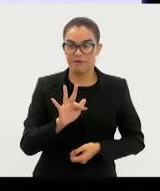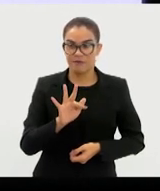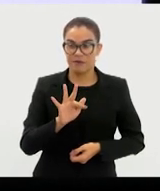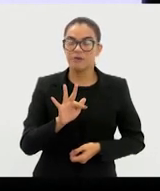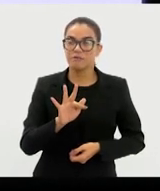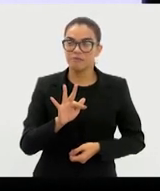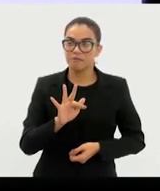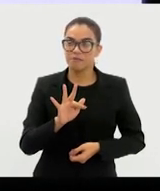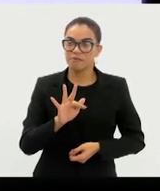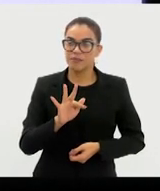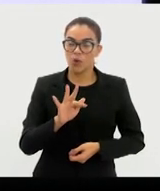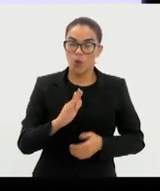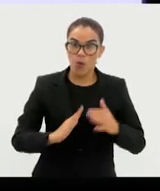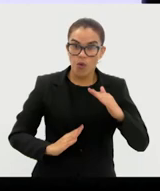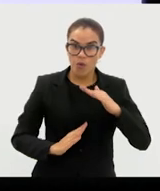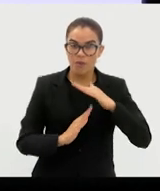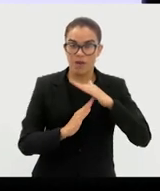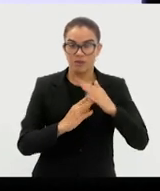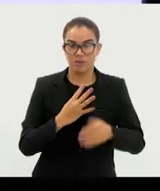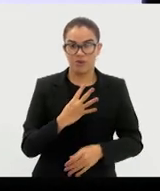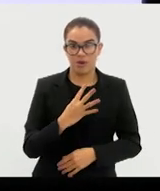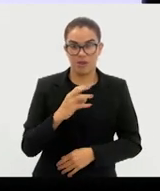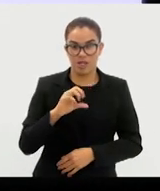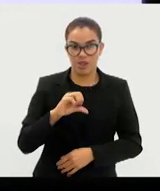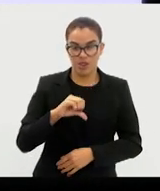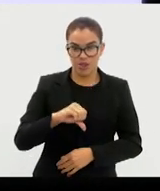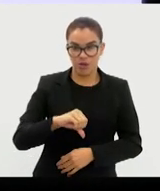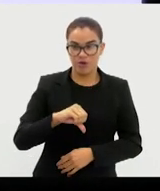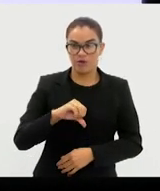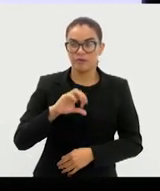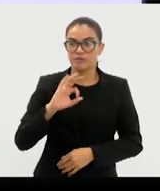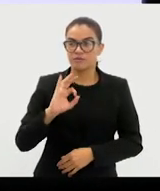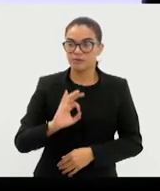O limite máximo é 49%, a gente ficou aqui em